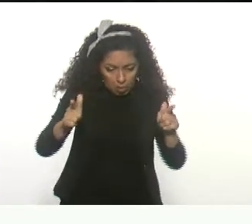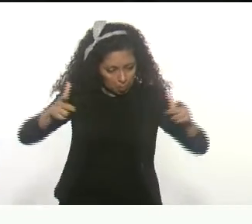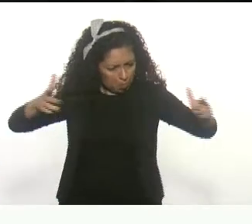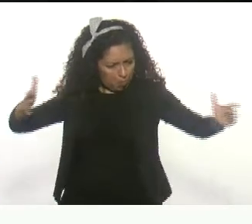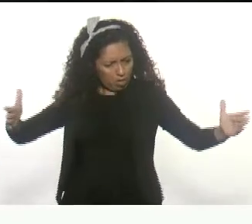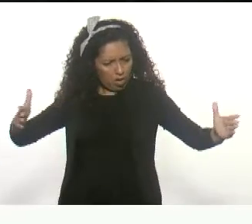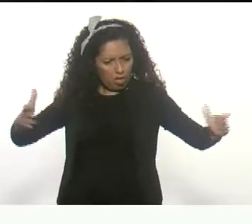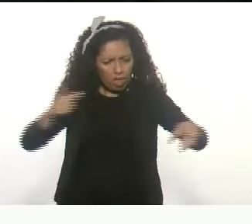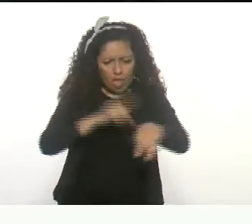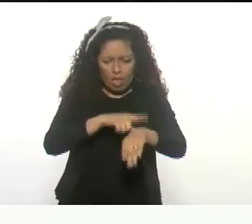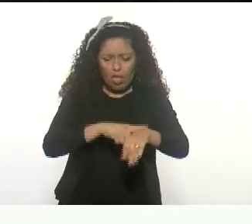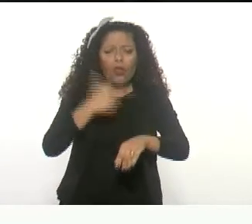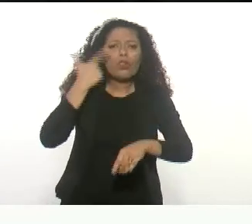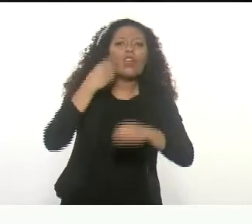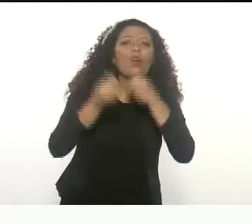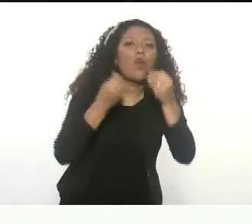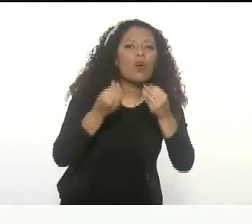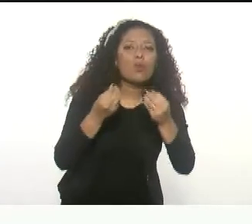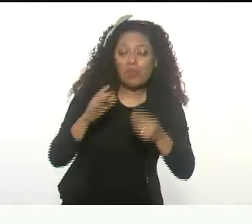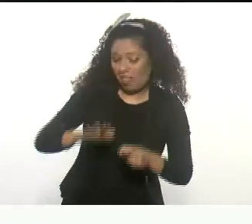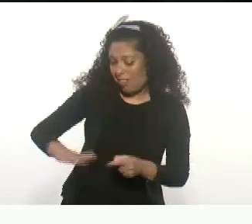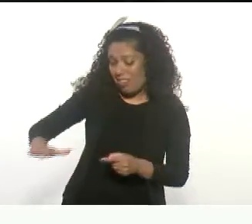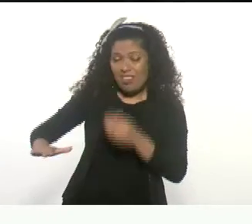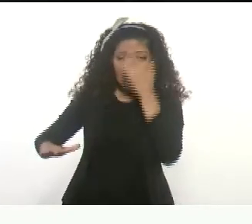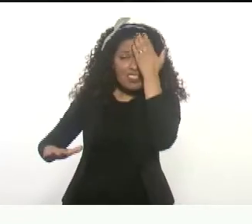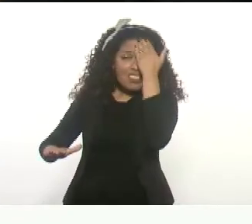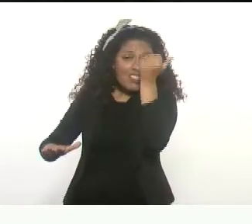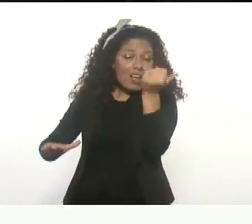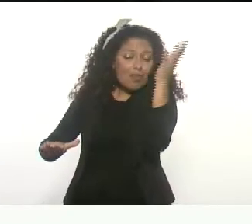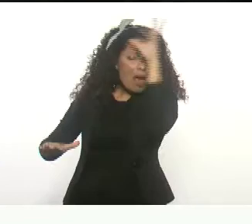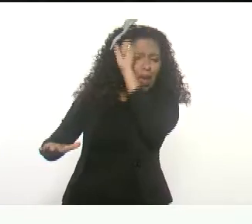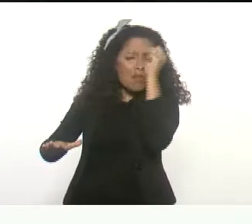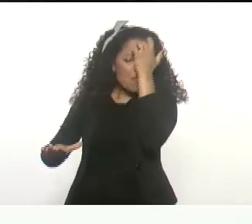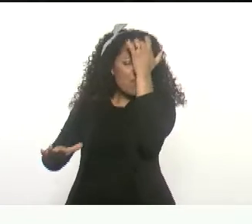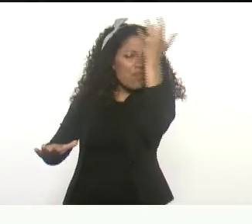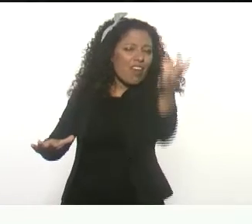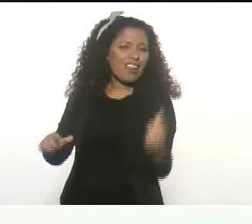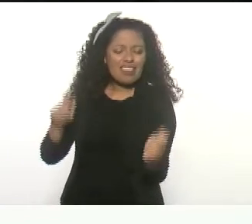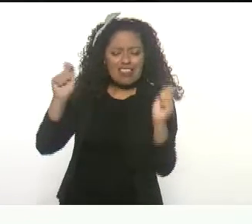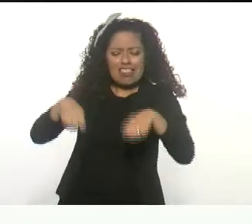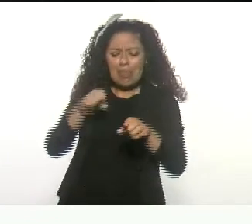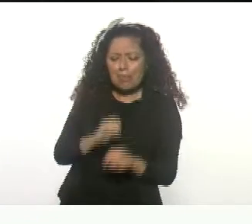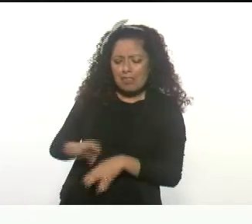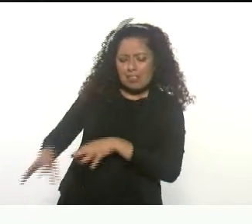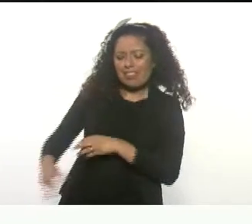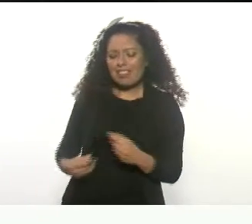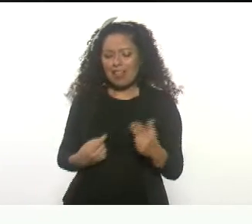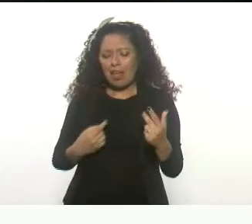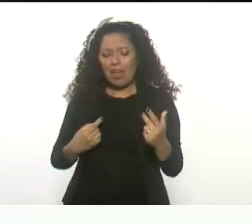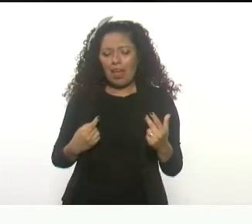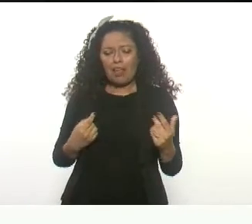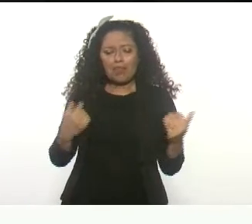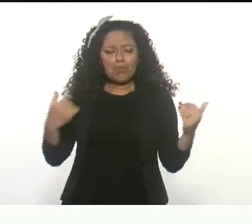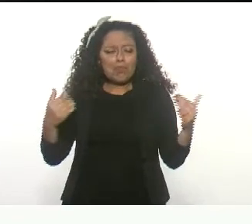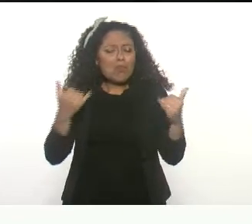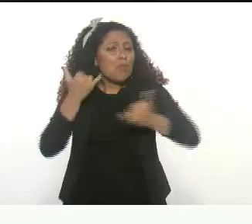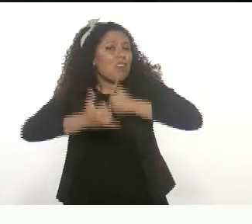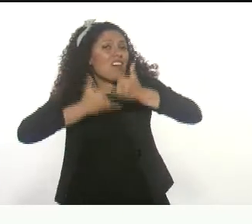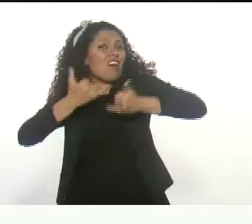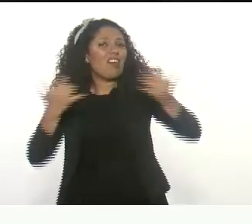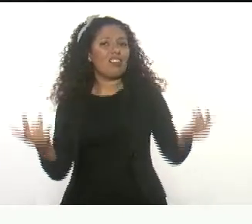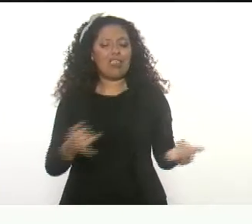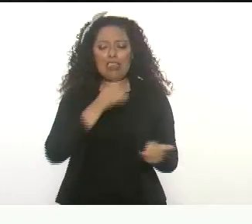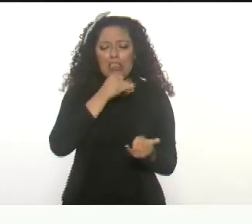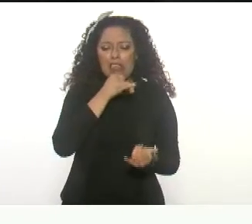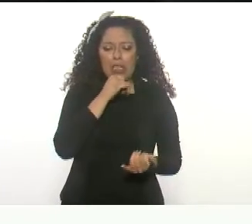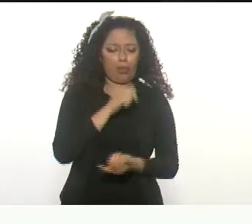crianças aprendem muito naturalmente e que dá para fazer de uma forma bem divertida, né? No início do ginásio experimental,